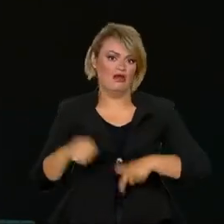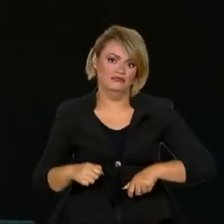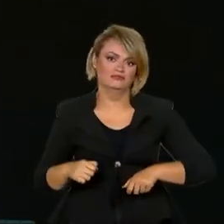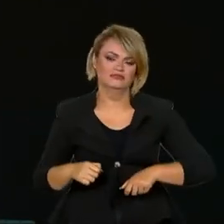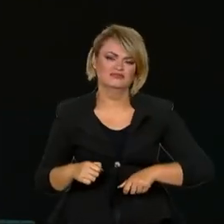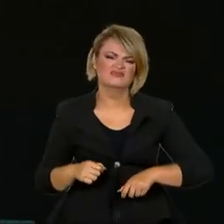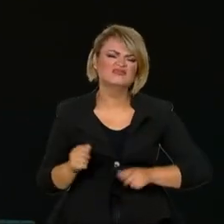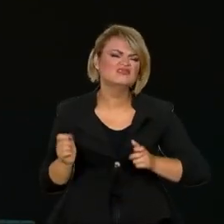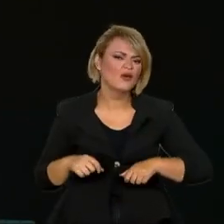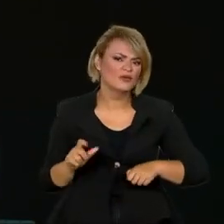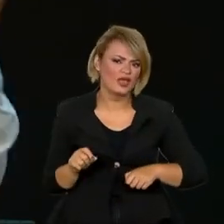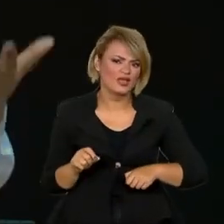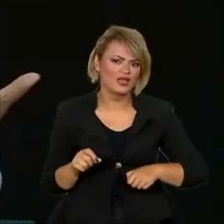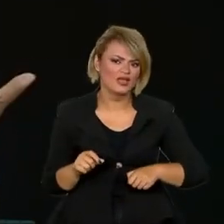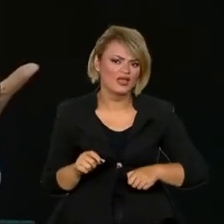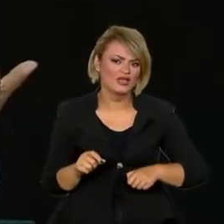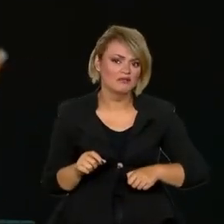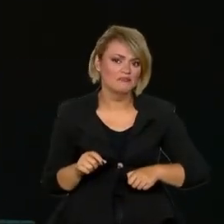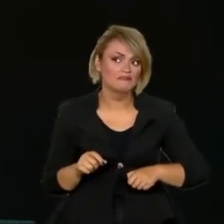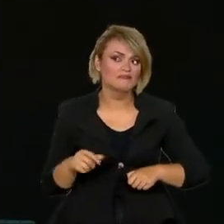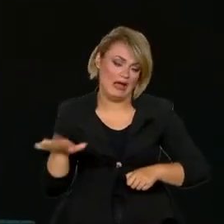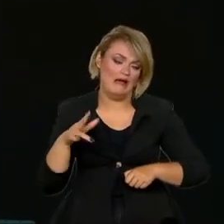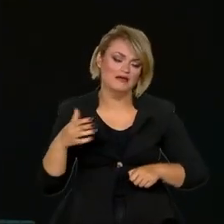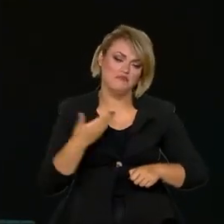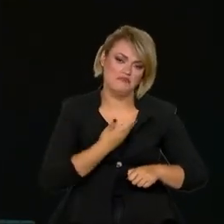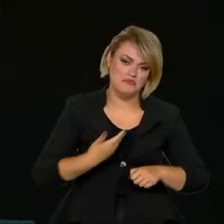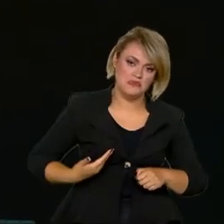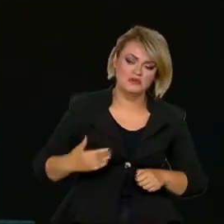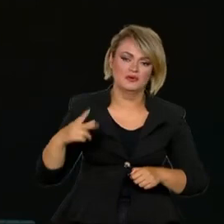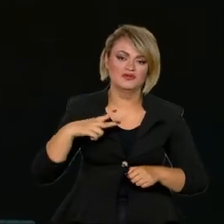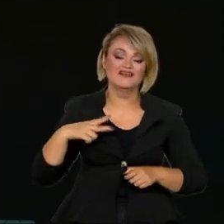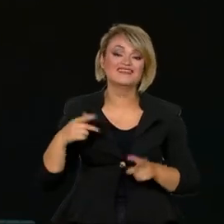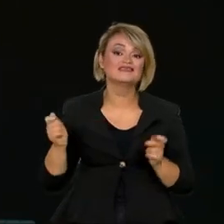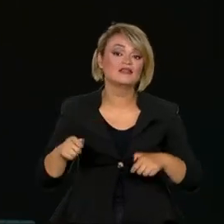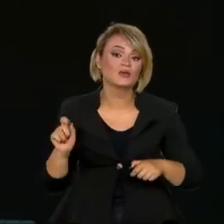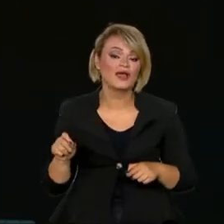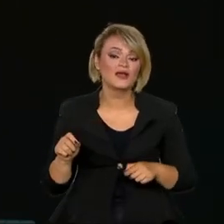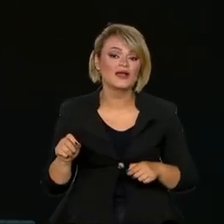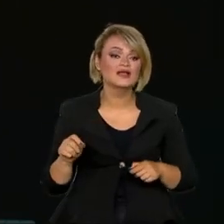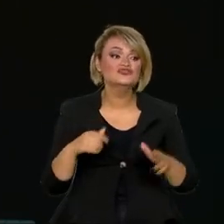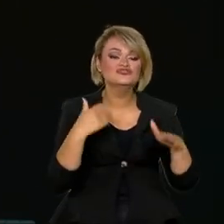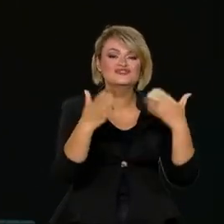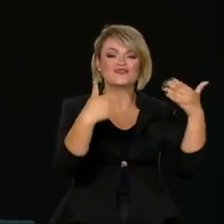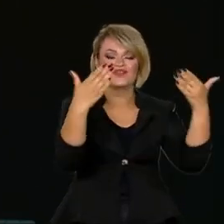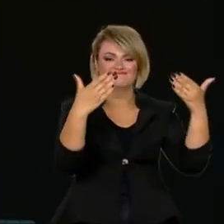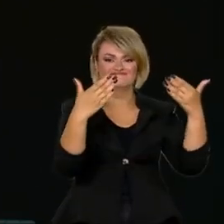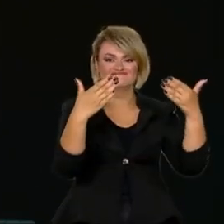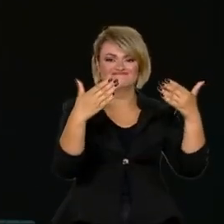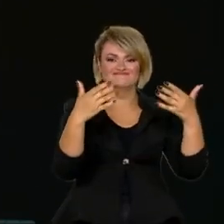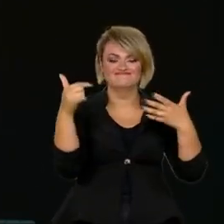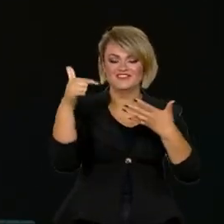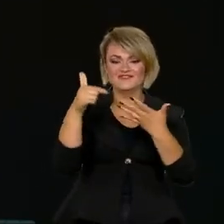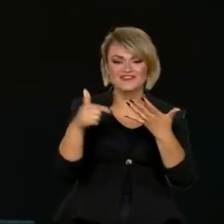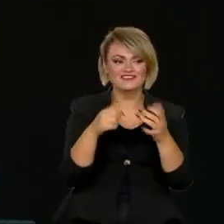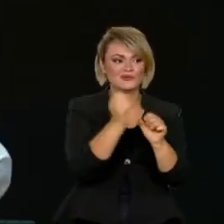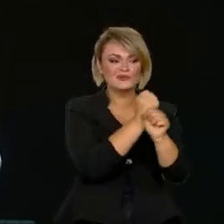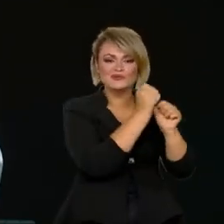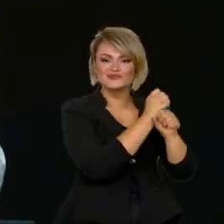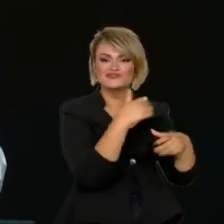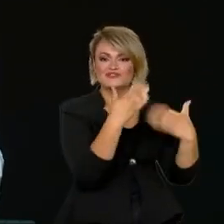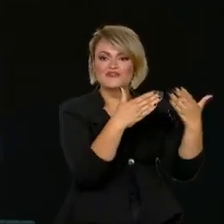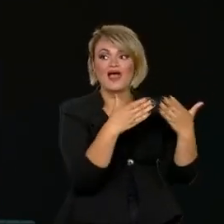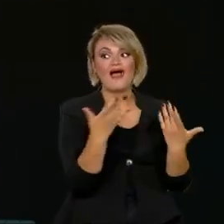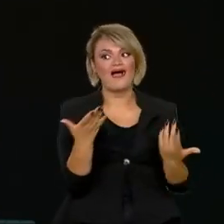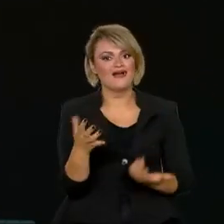capazes e o setor privado, né, sejam capazes de desenvolver todos esses empreendimentos. E assim o